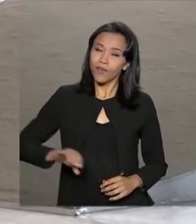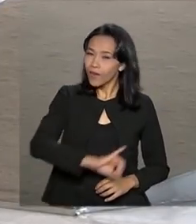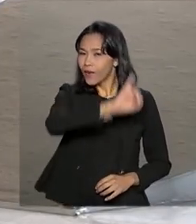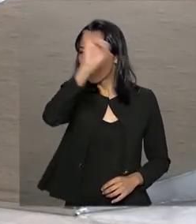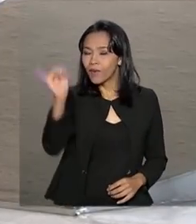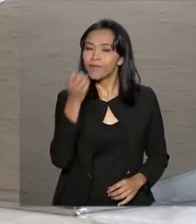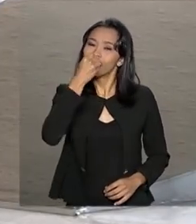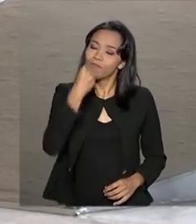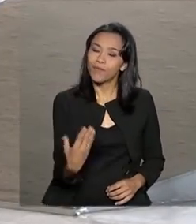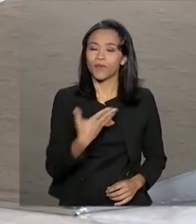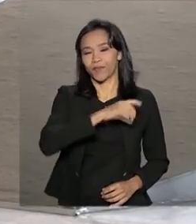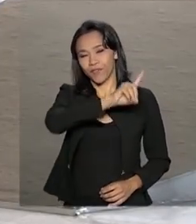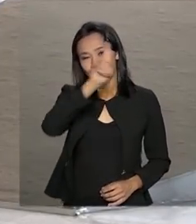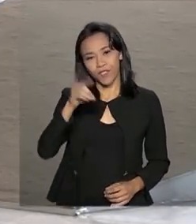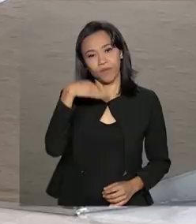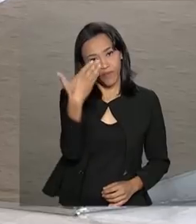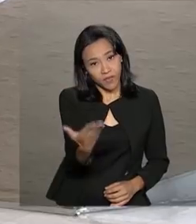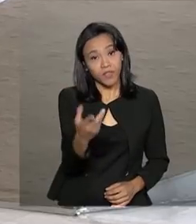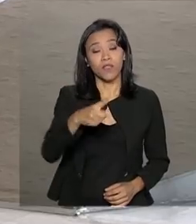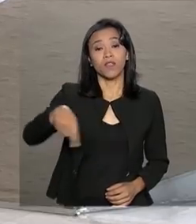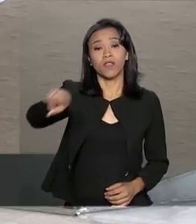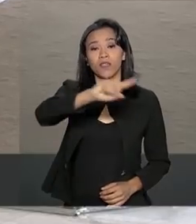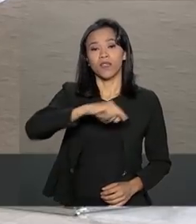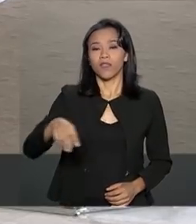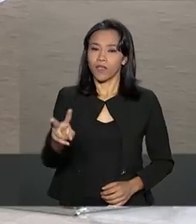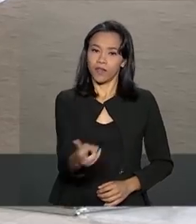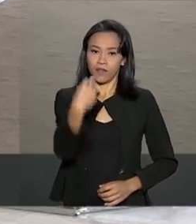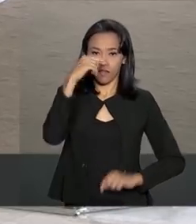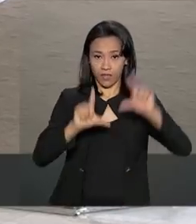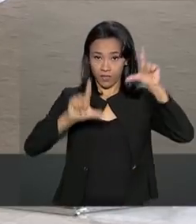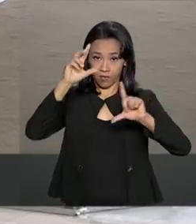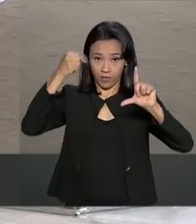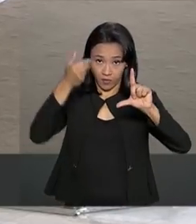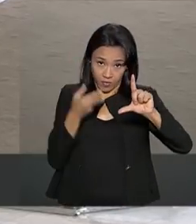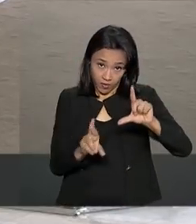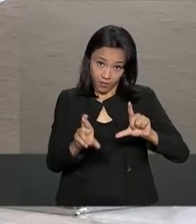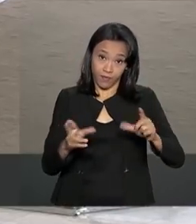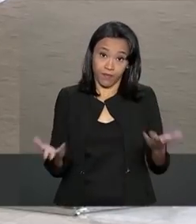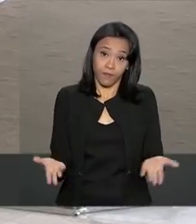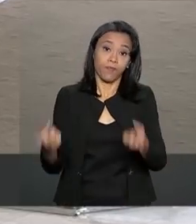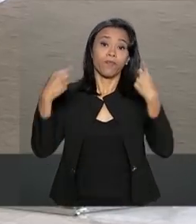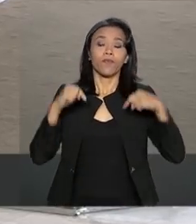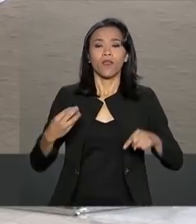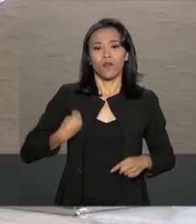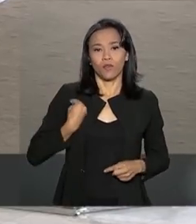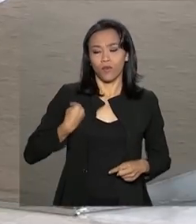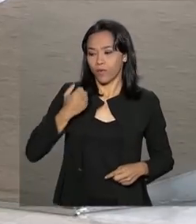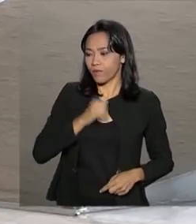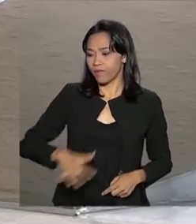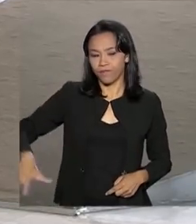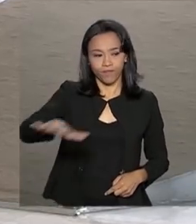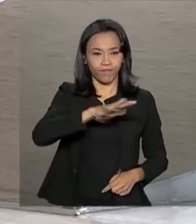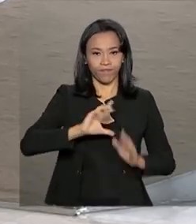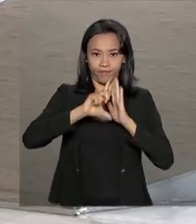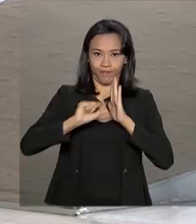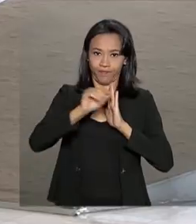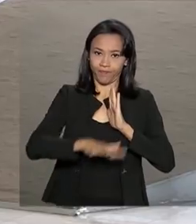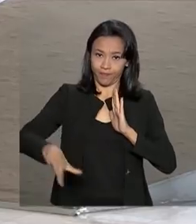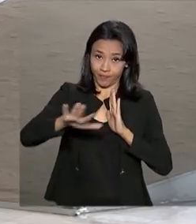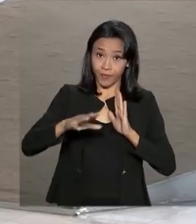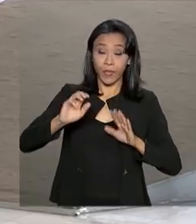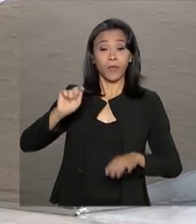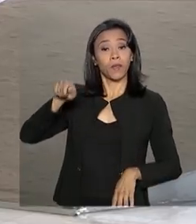Olá, bom dia para você que acompanha a NBR, a TV do Governo Federal. Eu estou no Palácio do Planalto, onde o presidente Jair